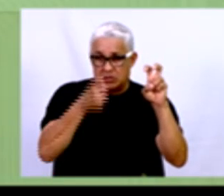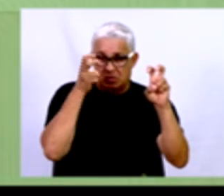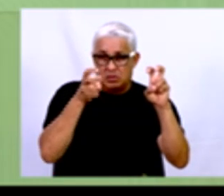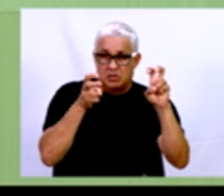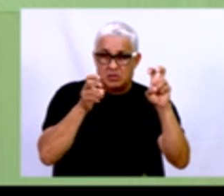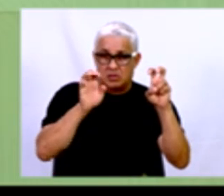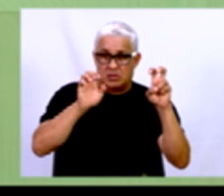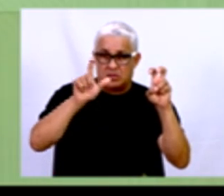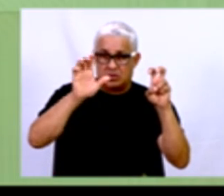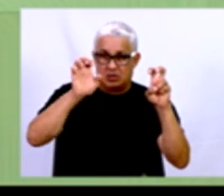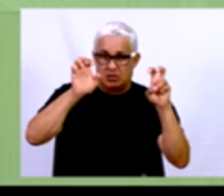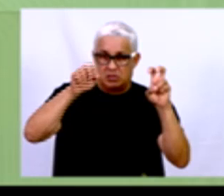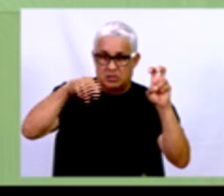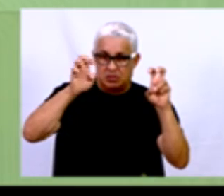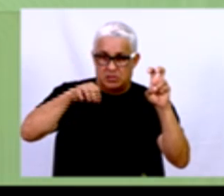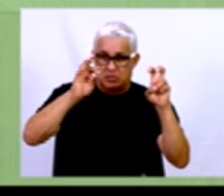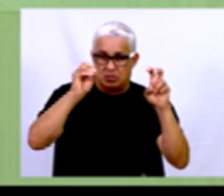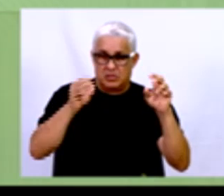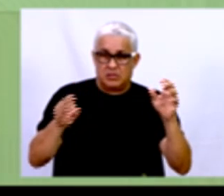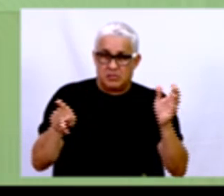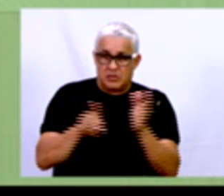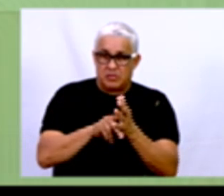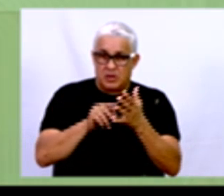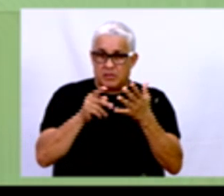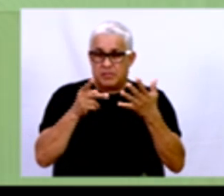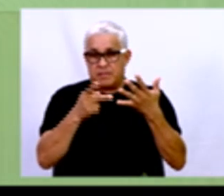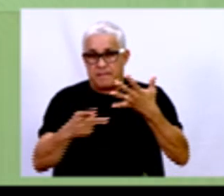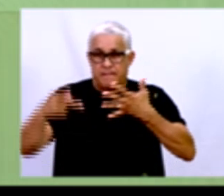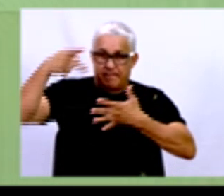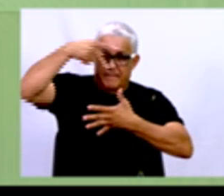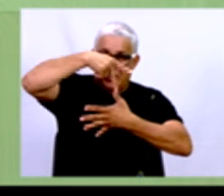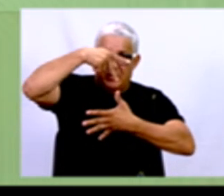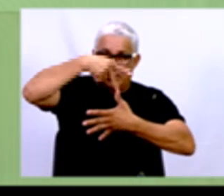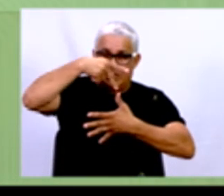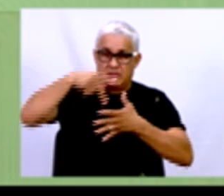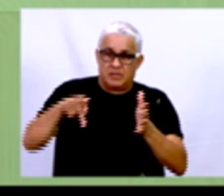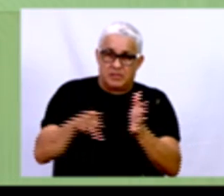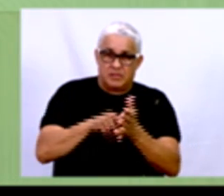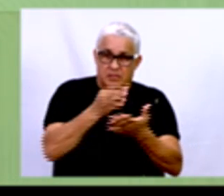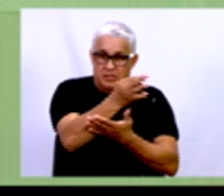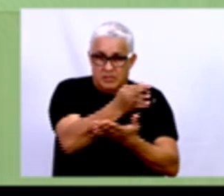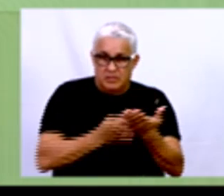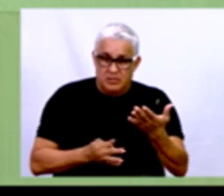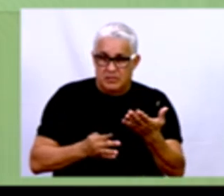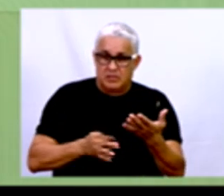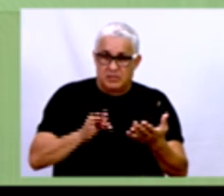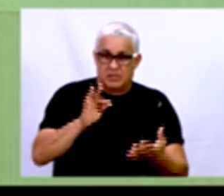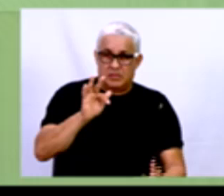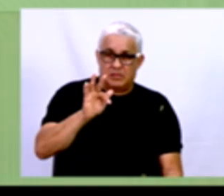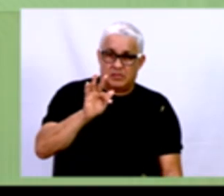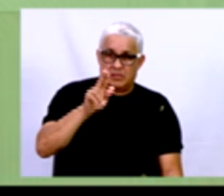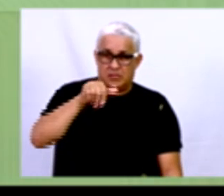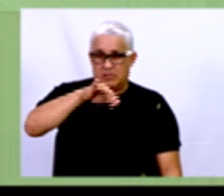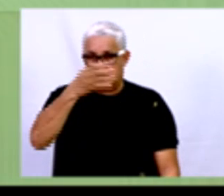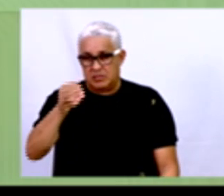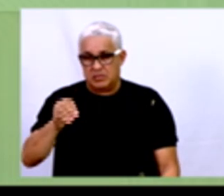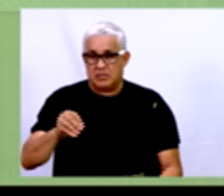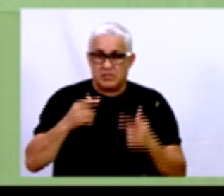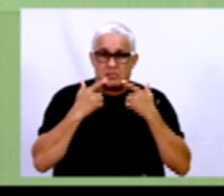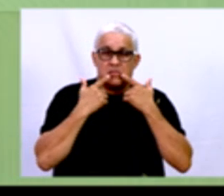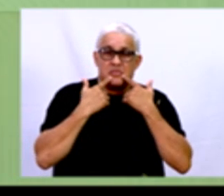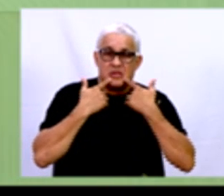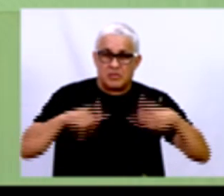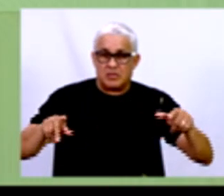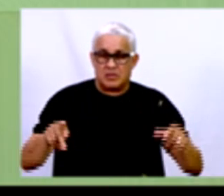da comunicação priorizado nos textos a seguir e qual é a função da linguagem predominante em cada